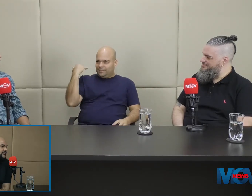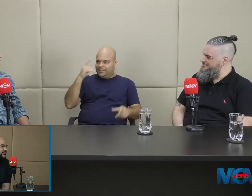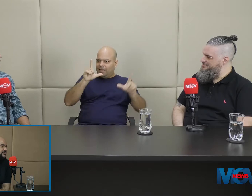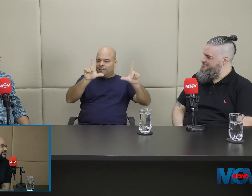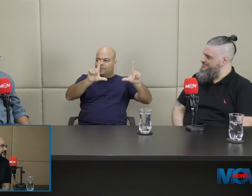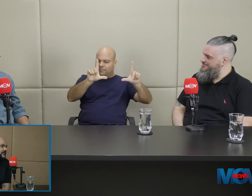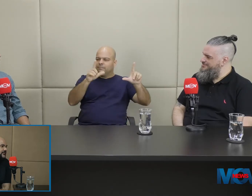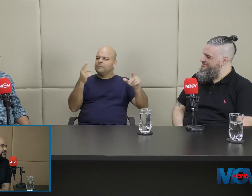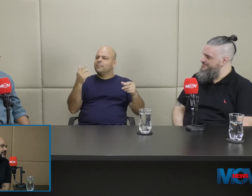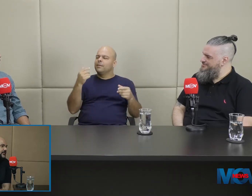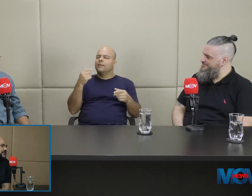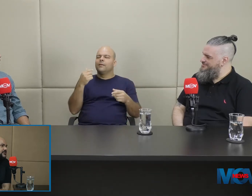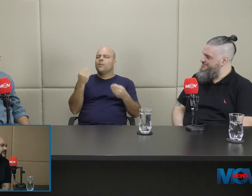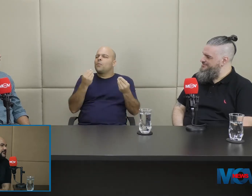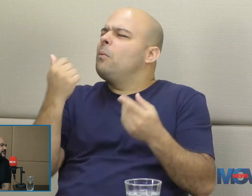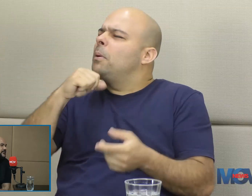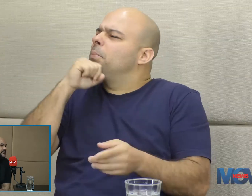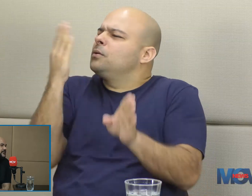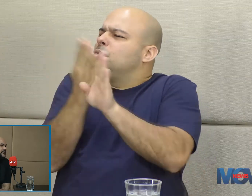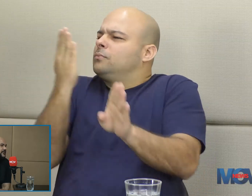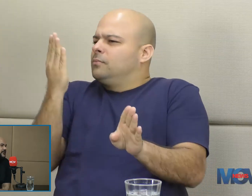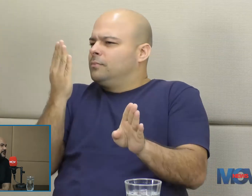Silvio Santos, antigamente.